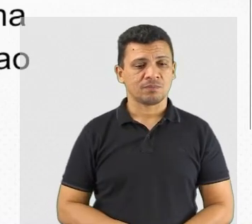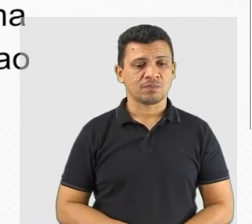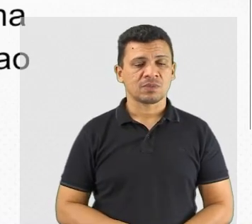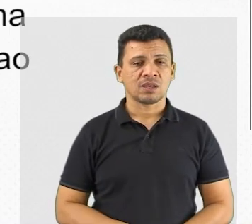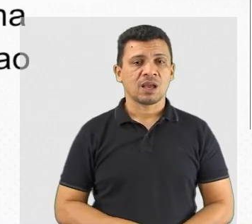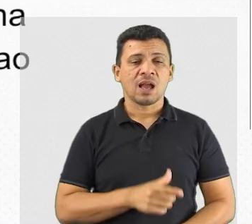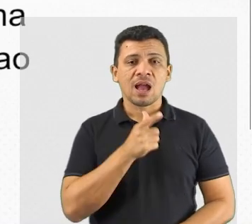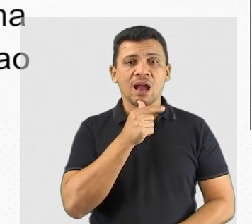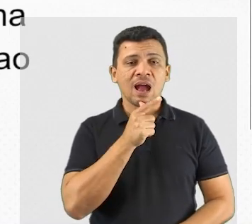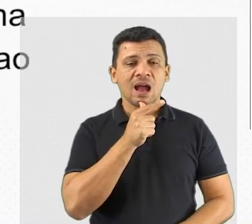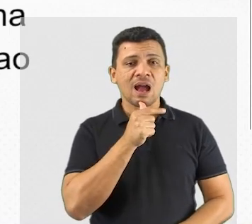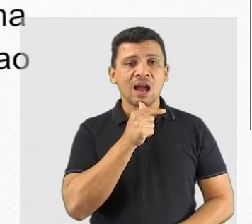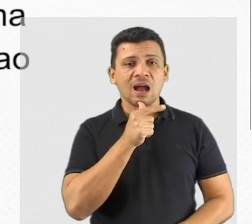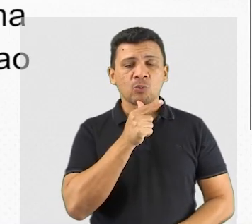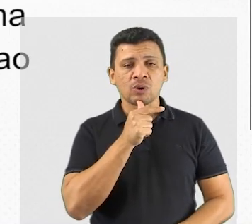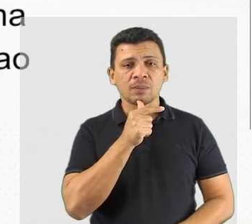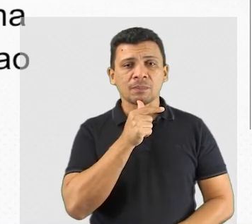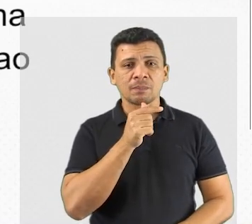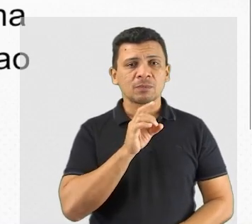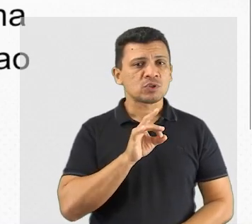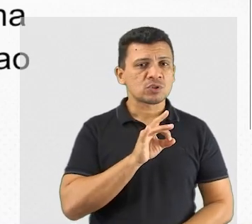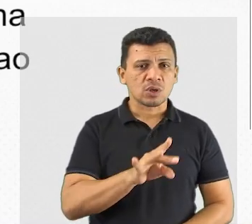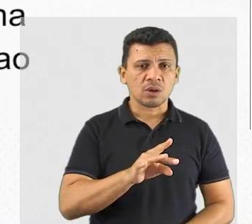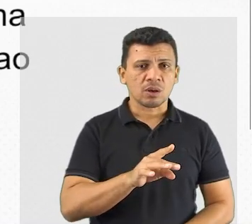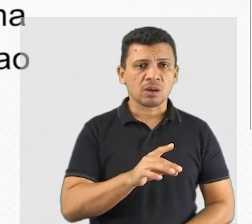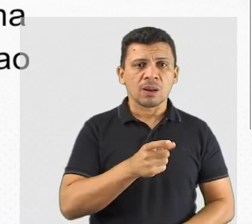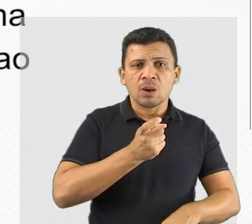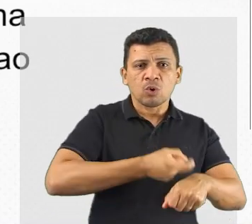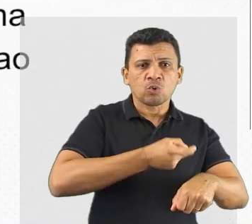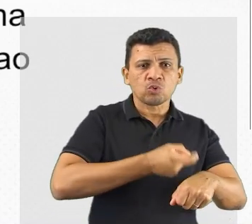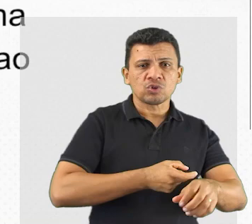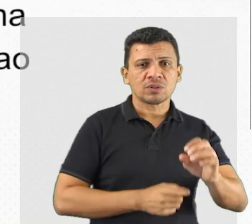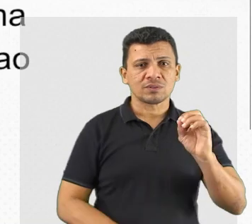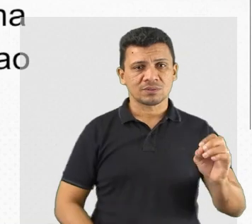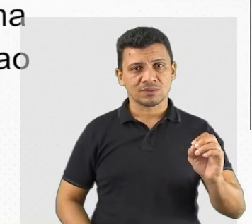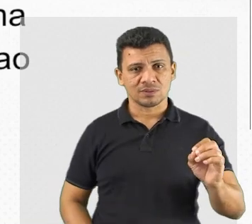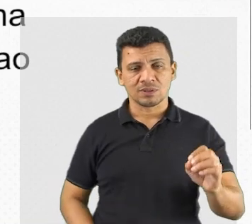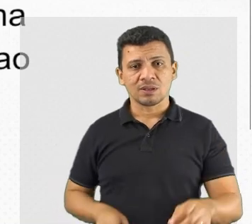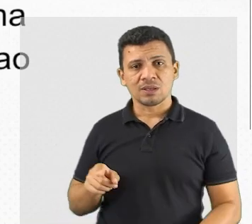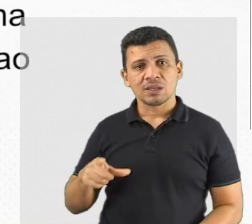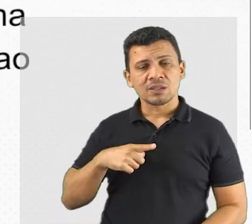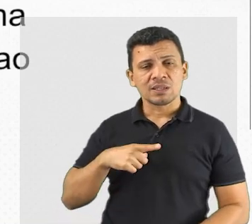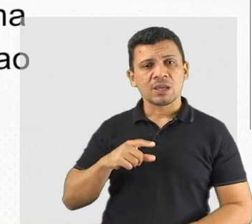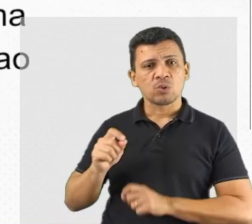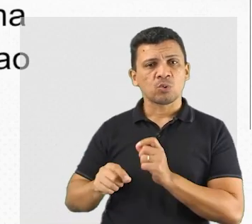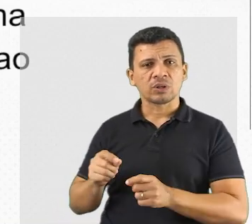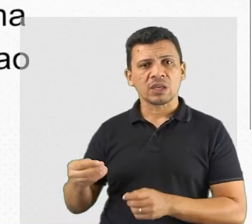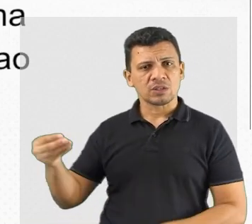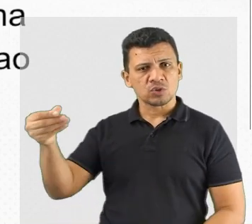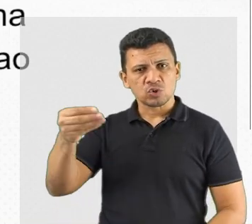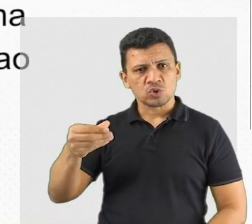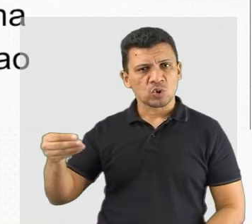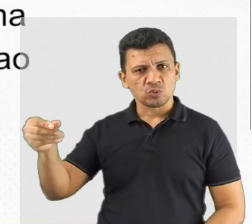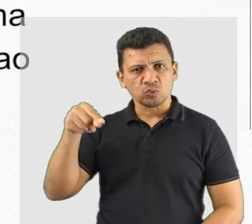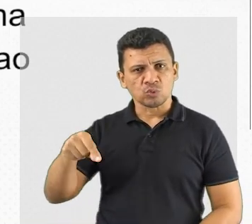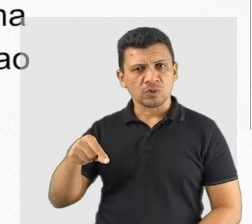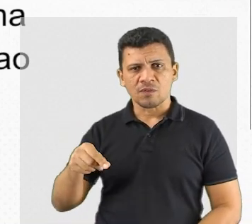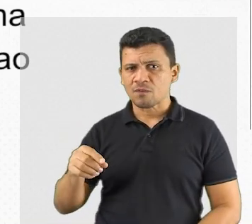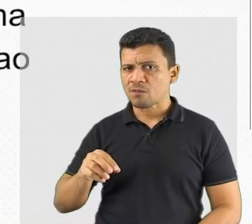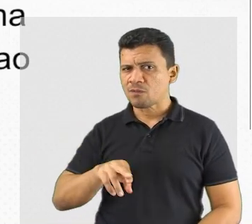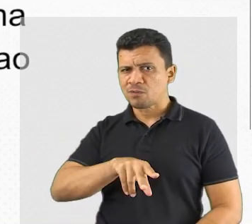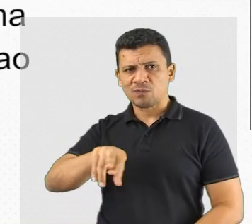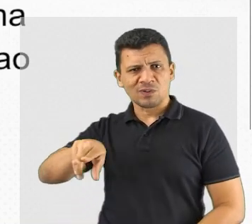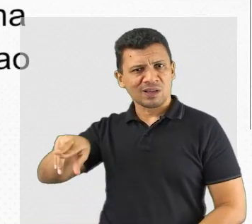pura congela a 0 graus. A água do mar tem vários solutos. Se tem soluto, vai cair a temperatura